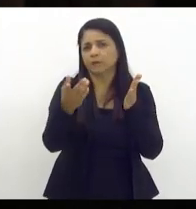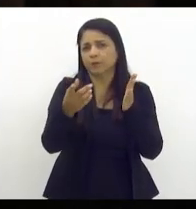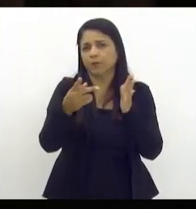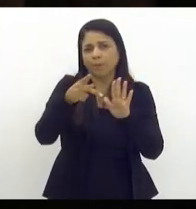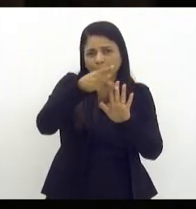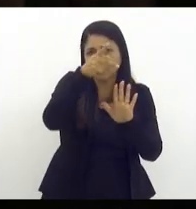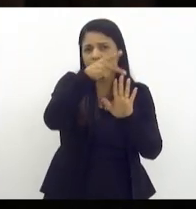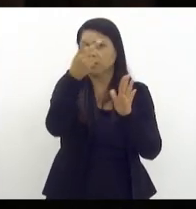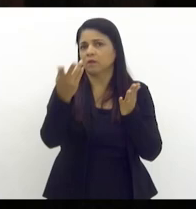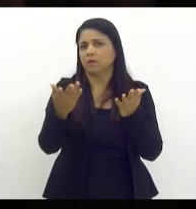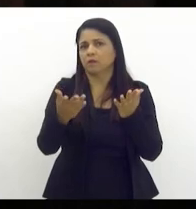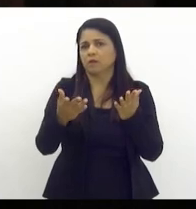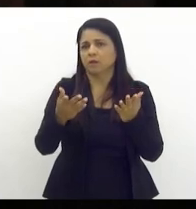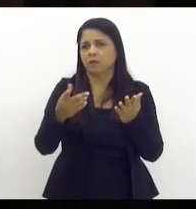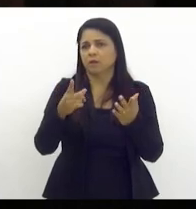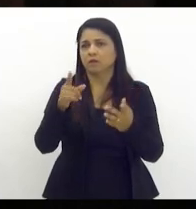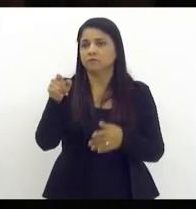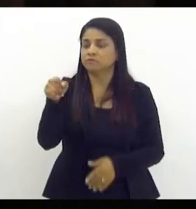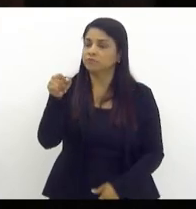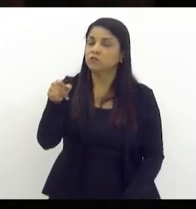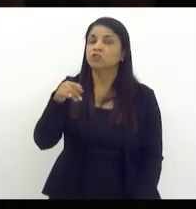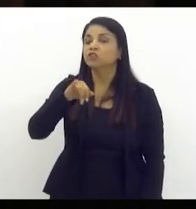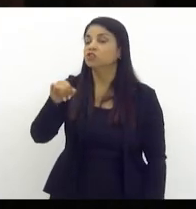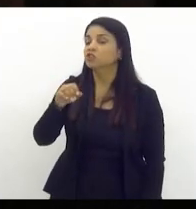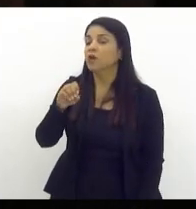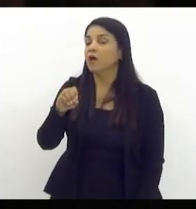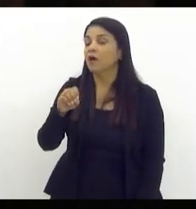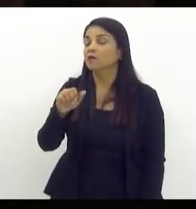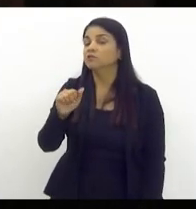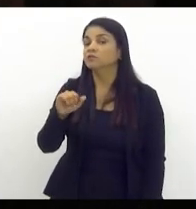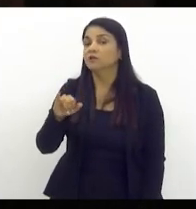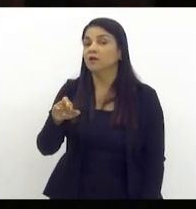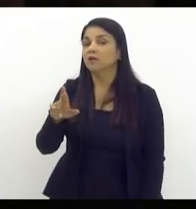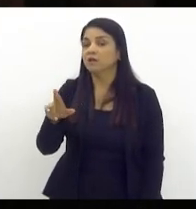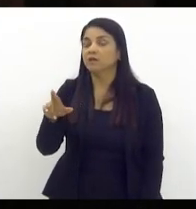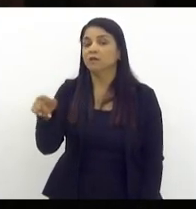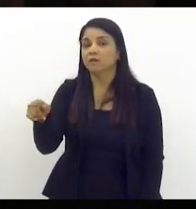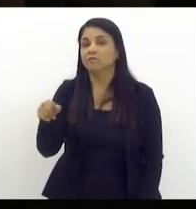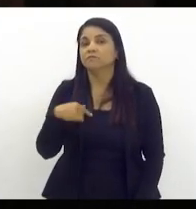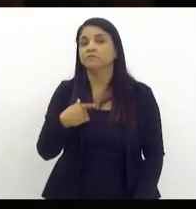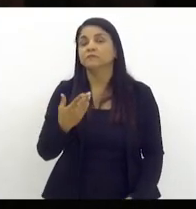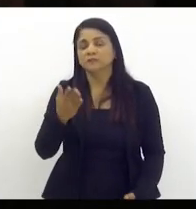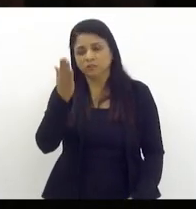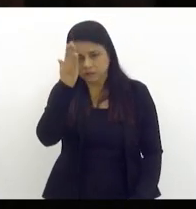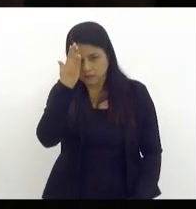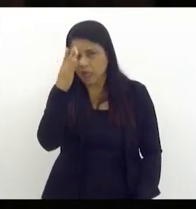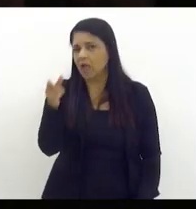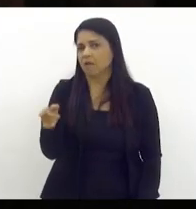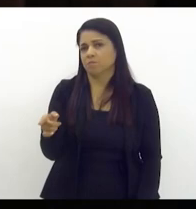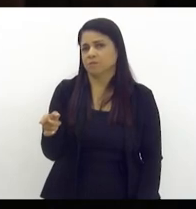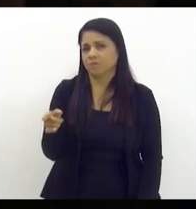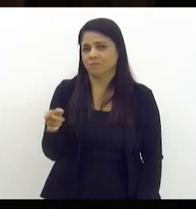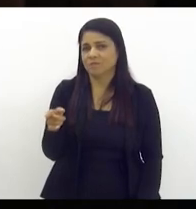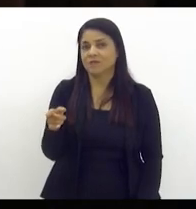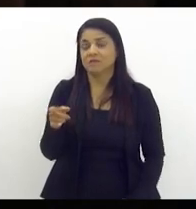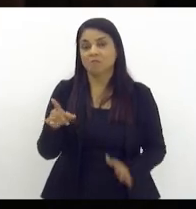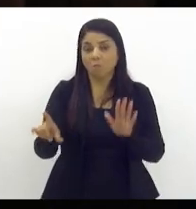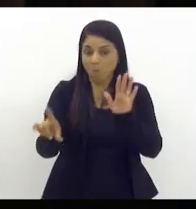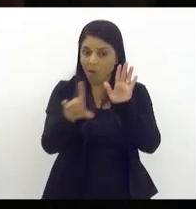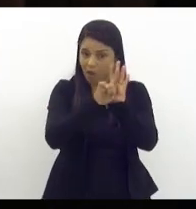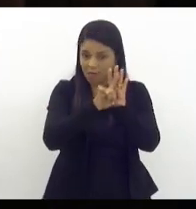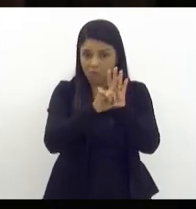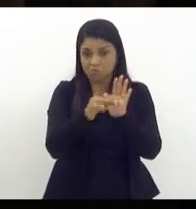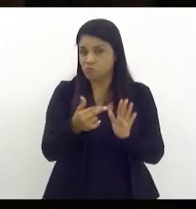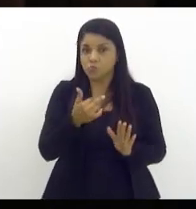deputado Jari, ecossocialista, Vossa Excelência bem sabe que uma lei